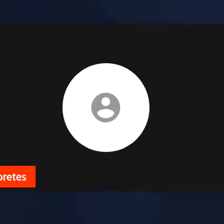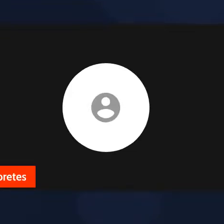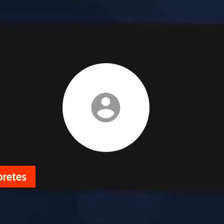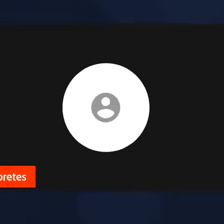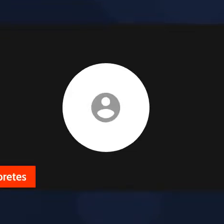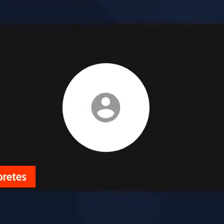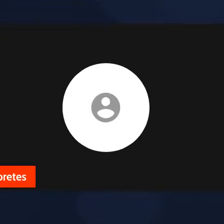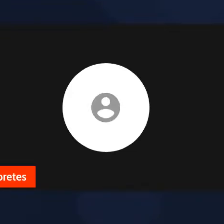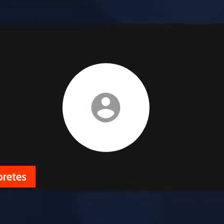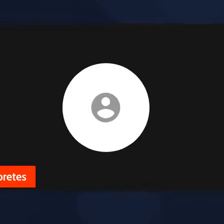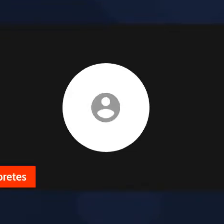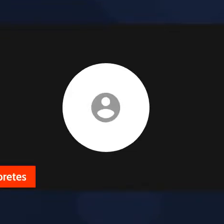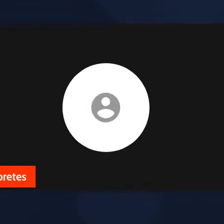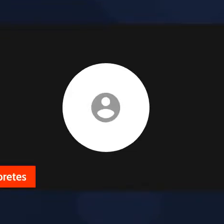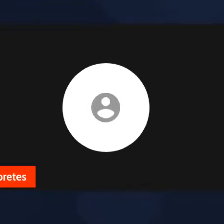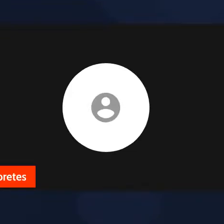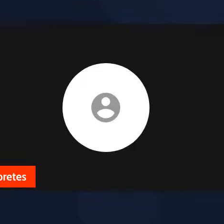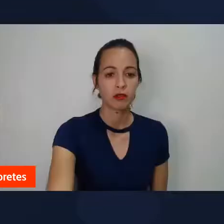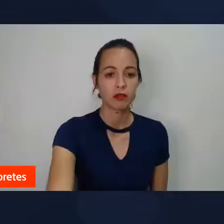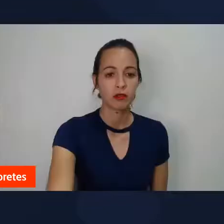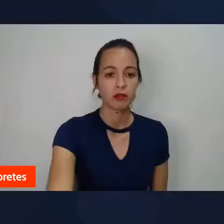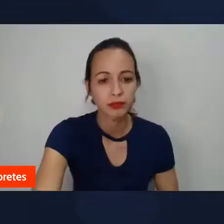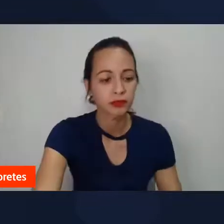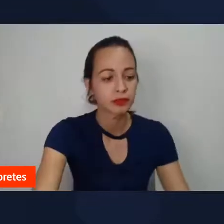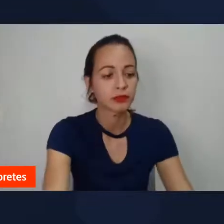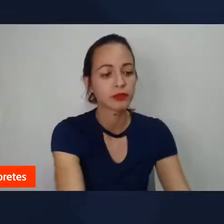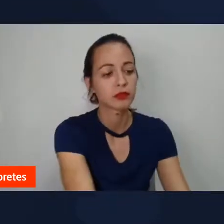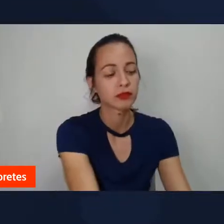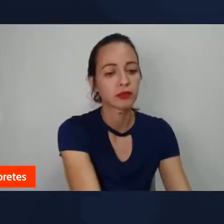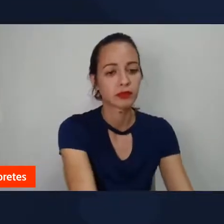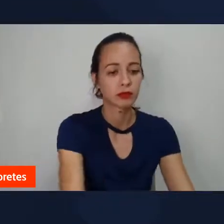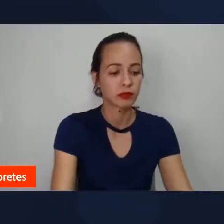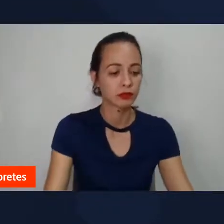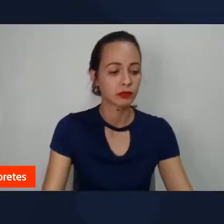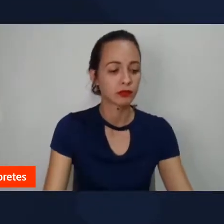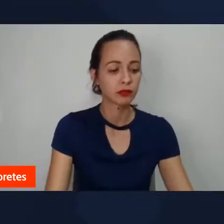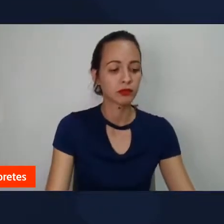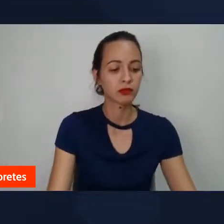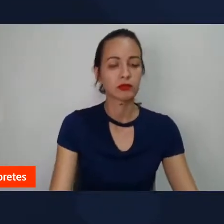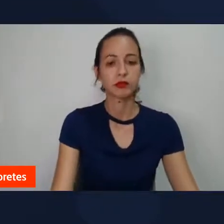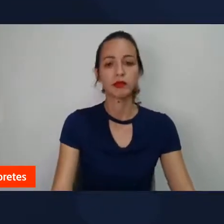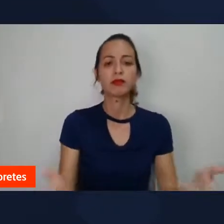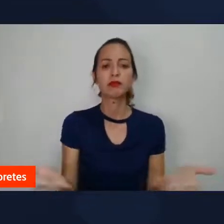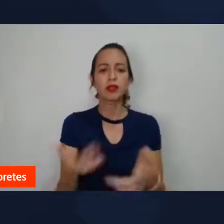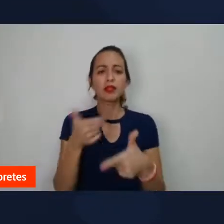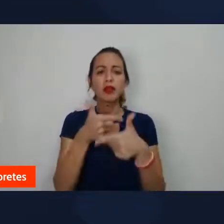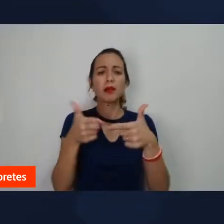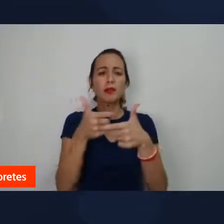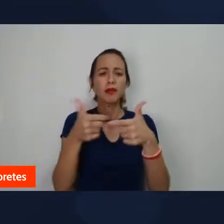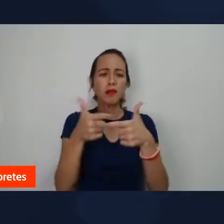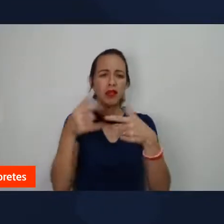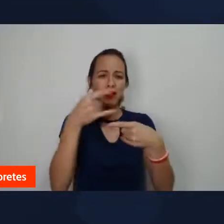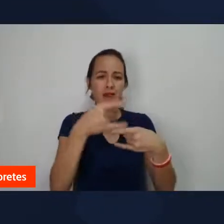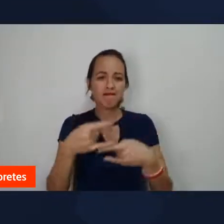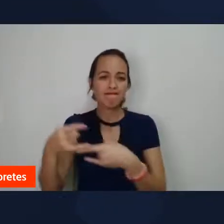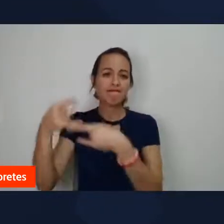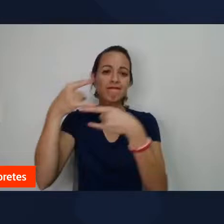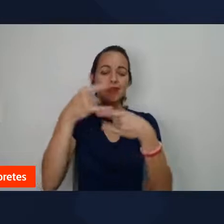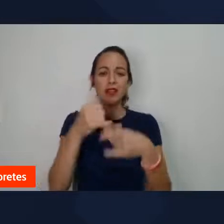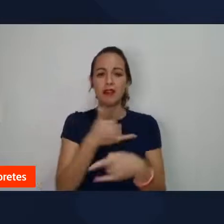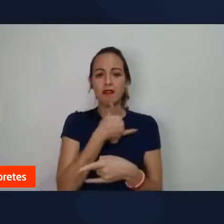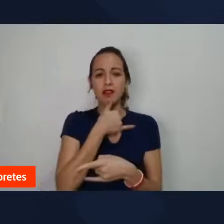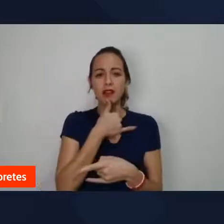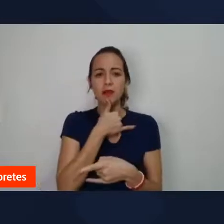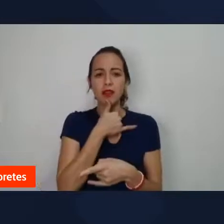Oi, boa noite, pessoal. Aí, continuando aqui o nosso trabalho, nós estamos tendo problema com a transmissão, né? A professora